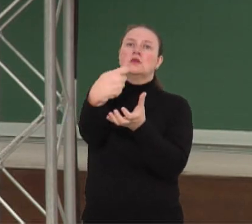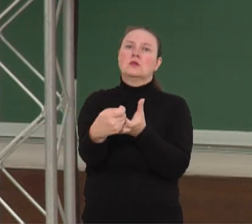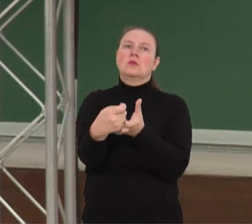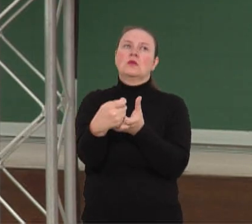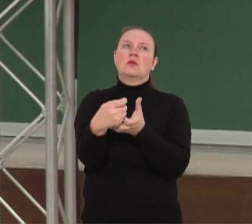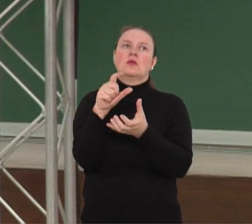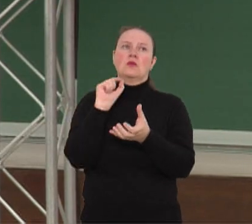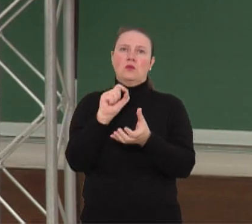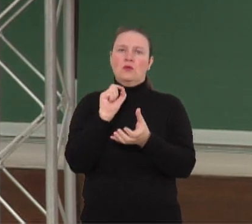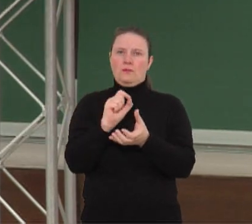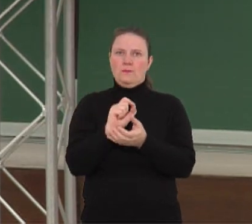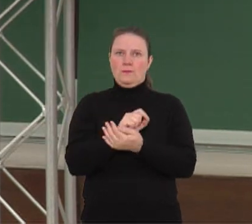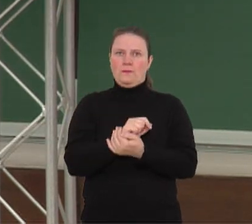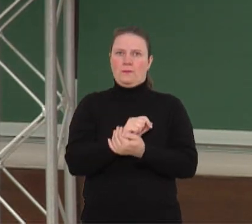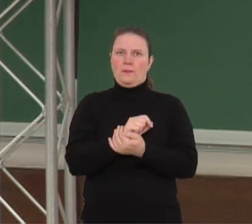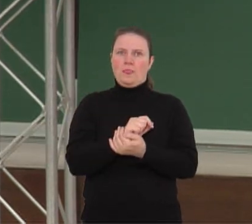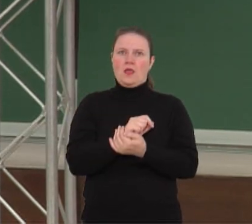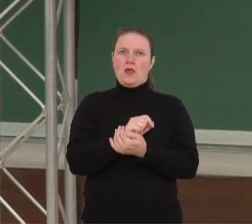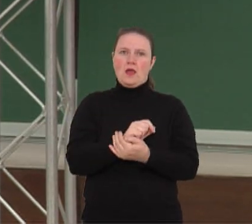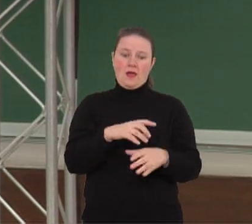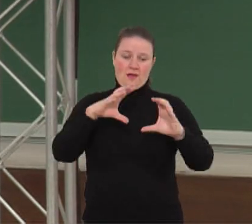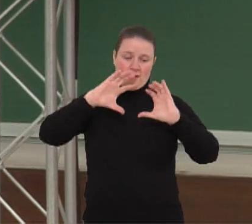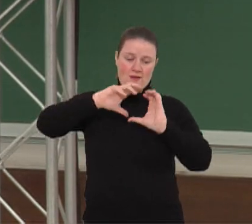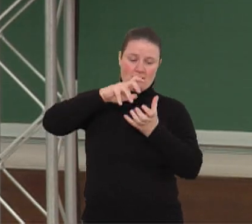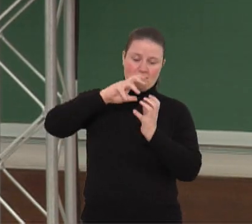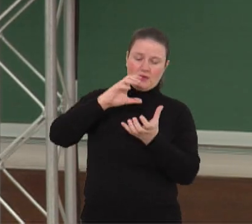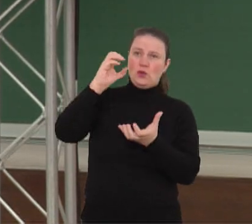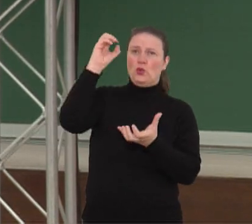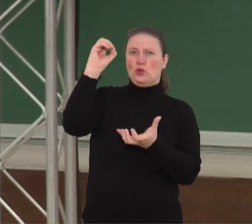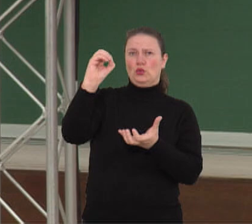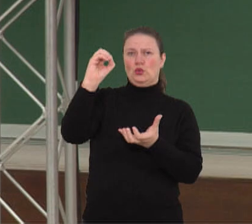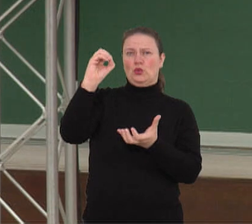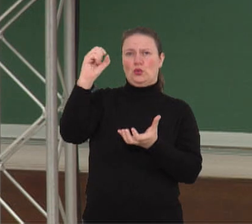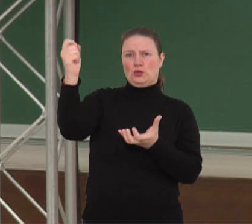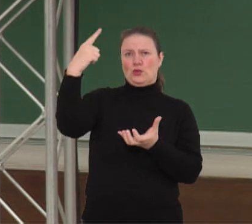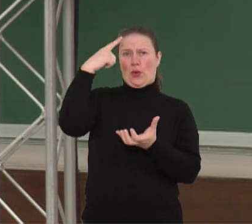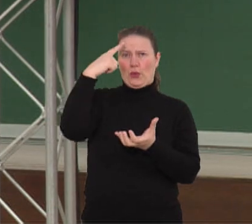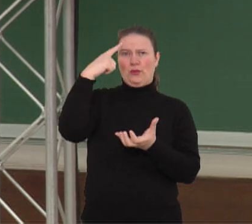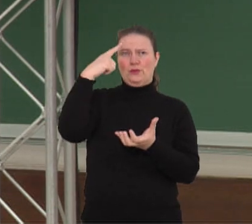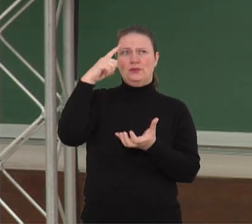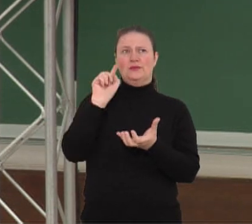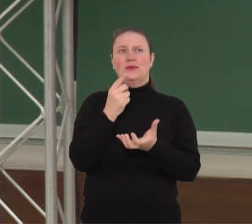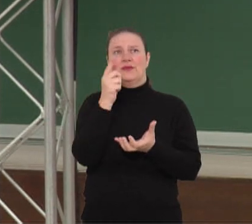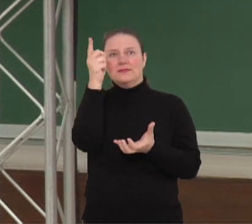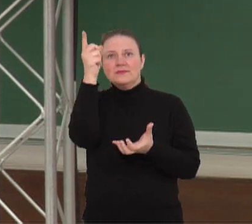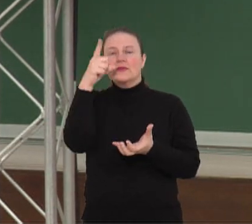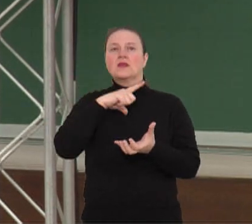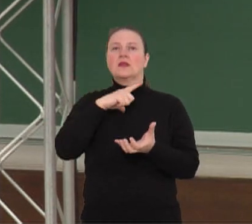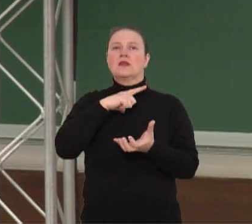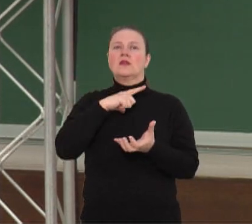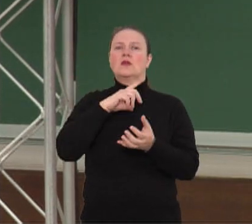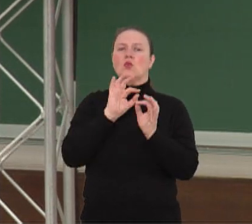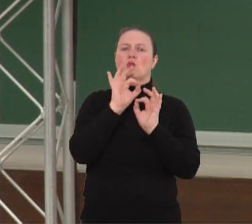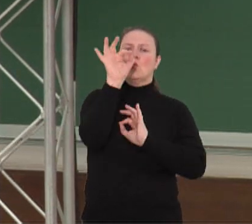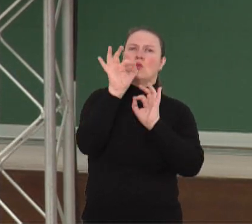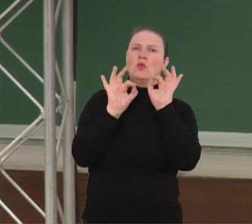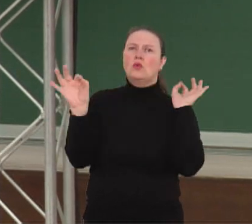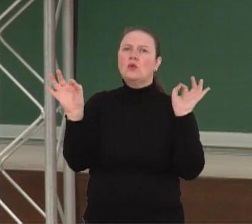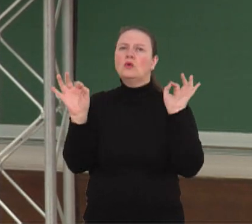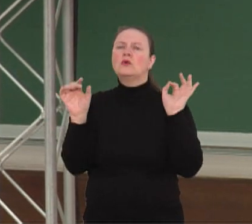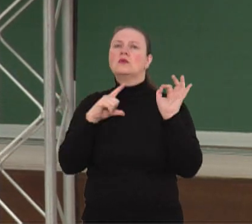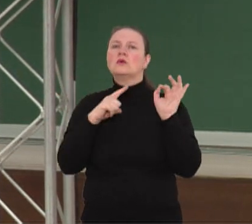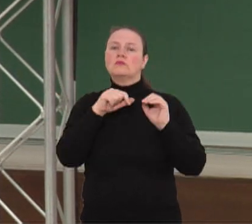da Terra em relação a um solzinho que tem lá longe. Tem todo um conjunto de observações astronômicas que eles promovem no